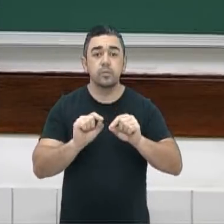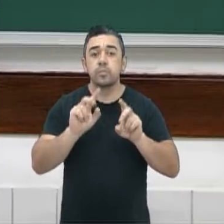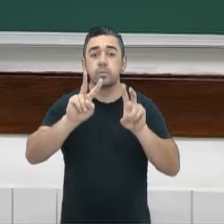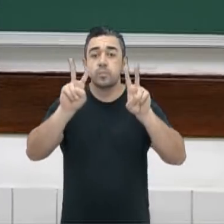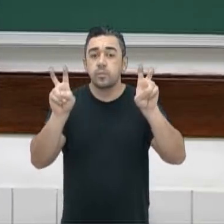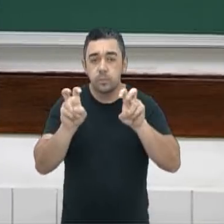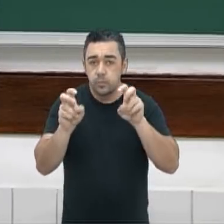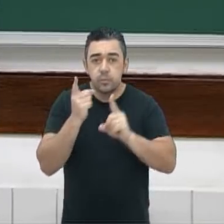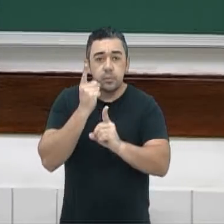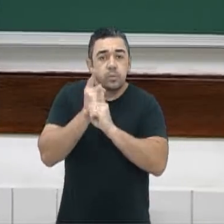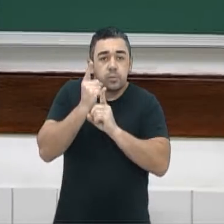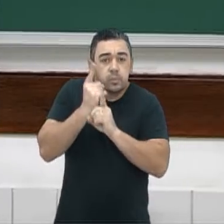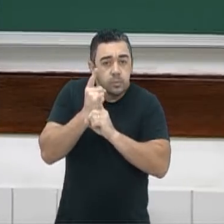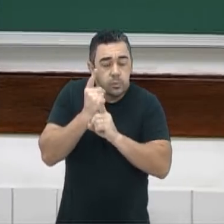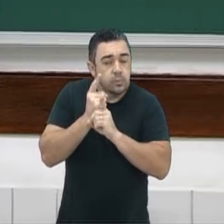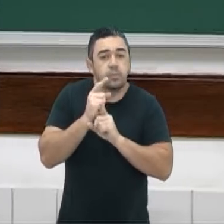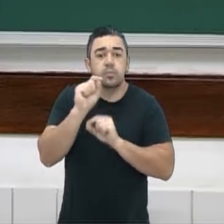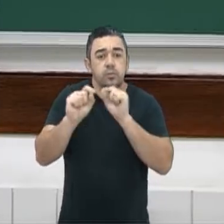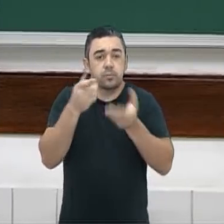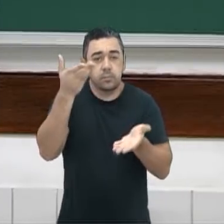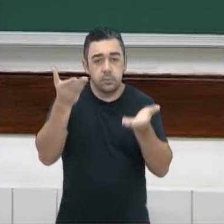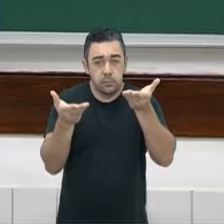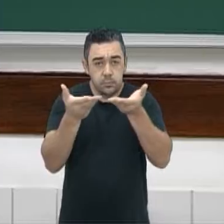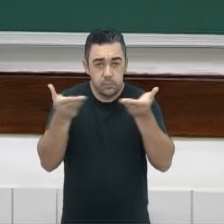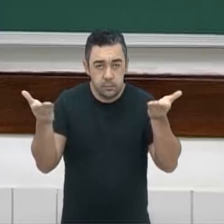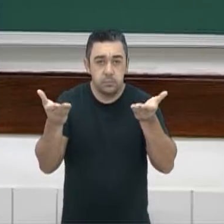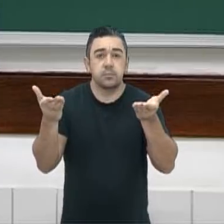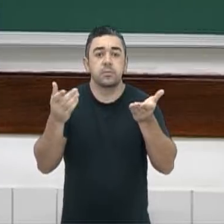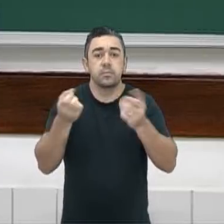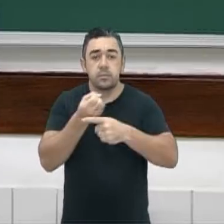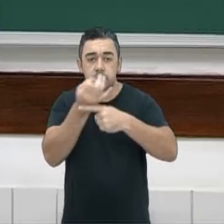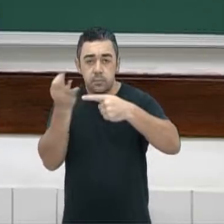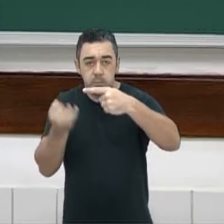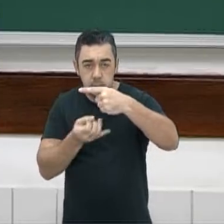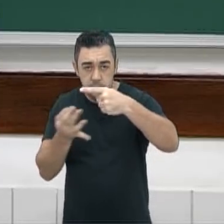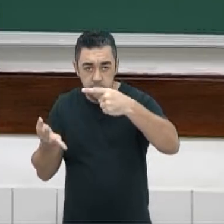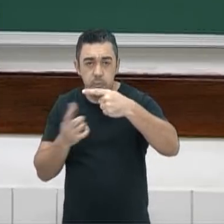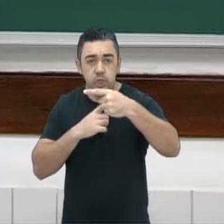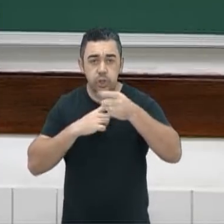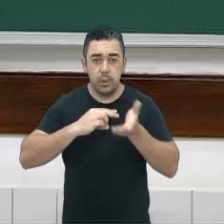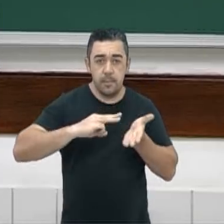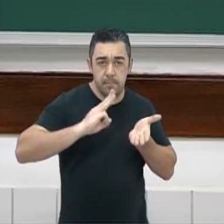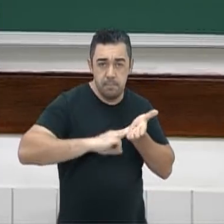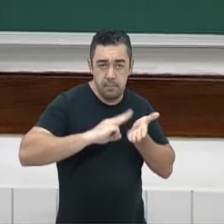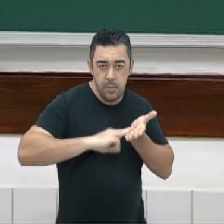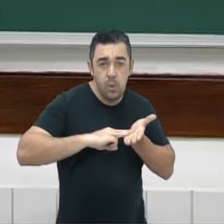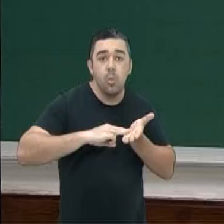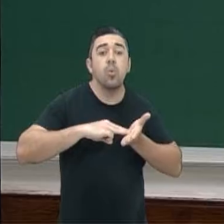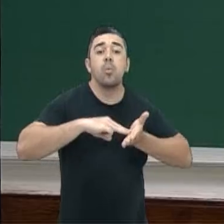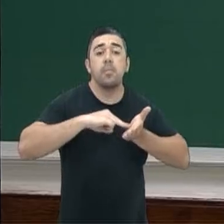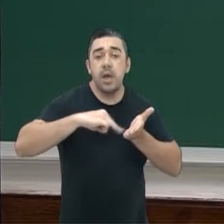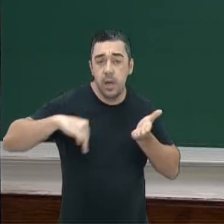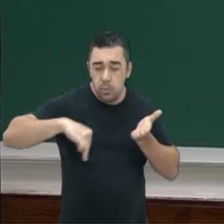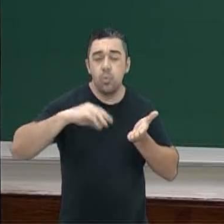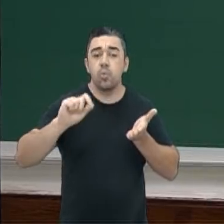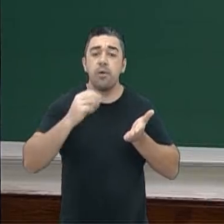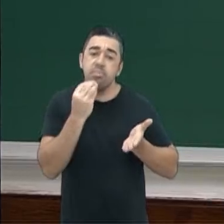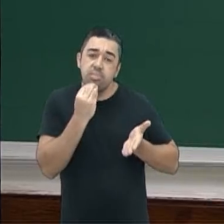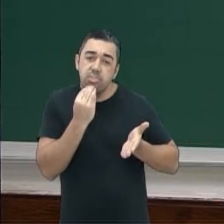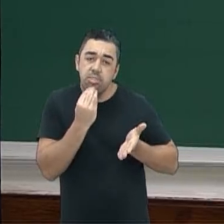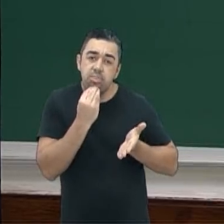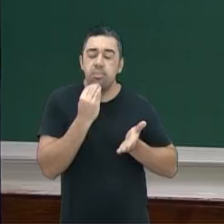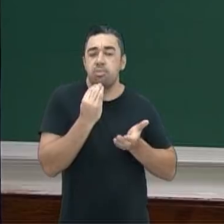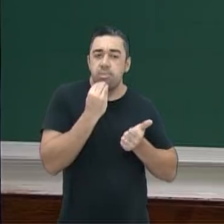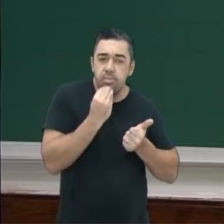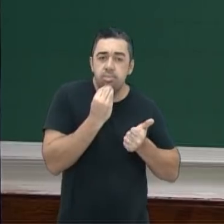encontrar equivalências de frações, a gente explicou alguns métodos. E um deles era por tentativa,